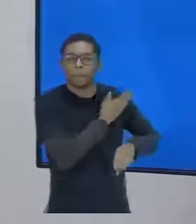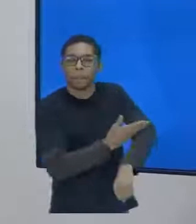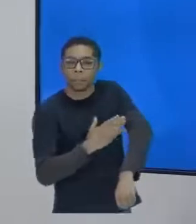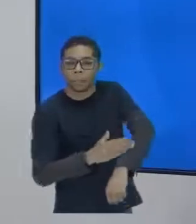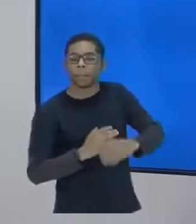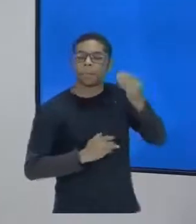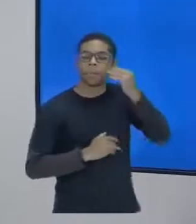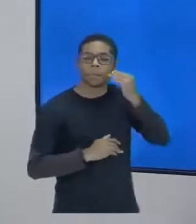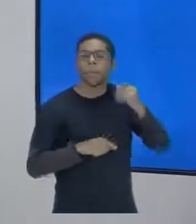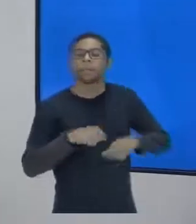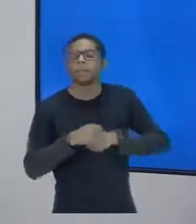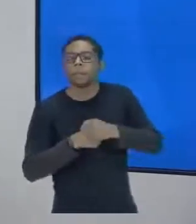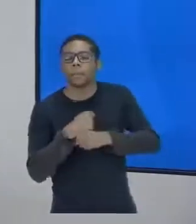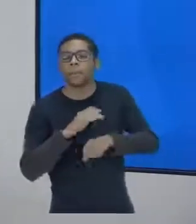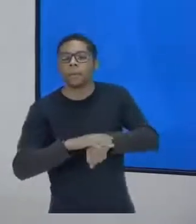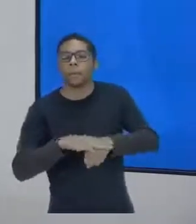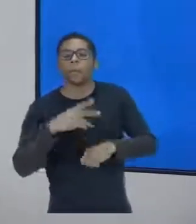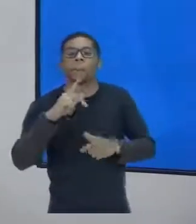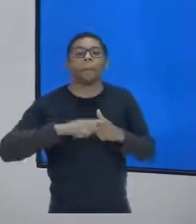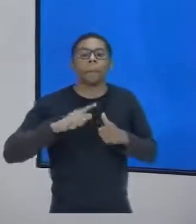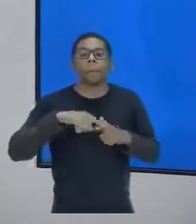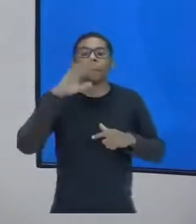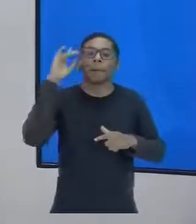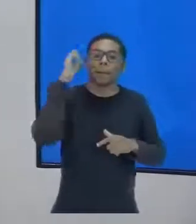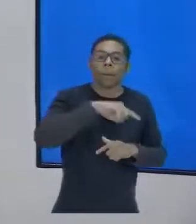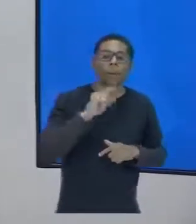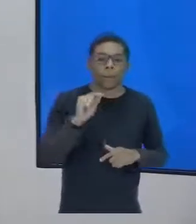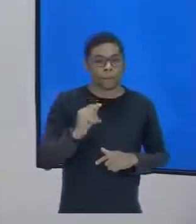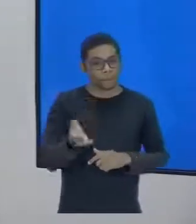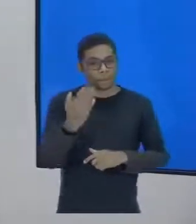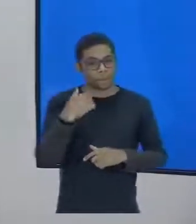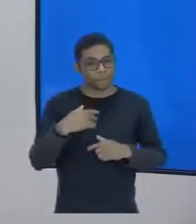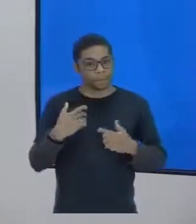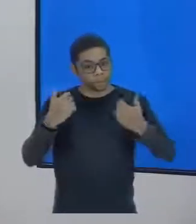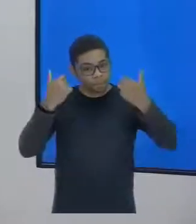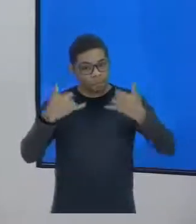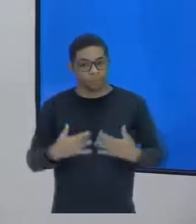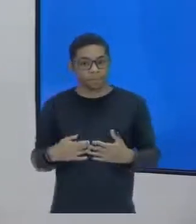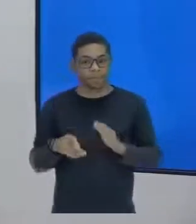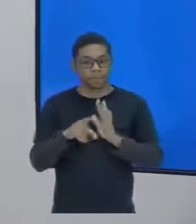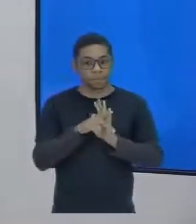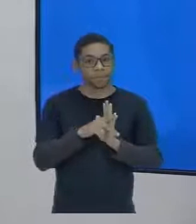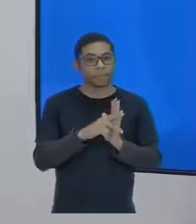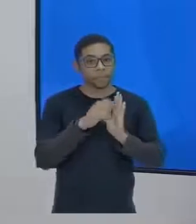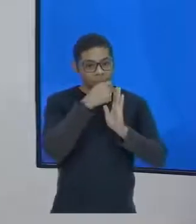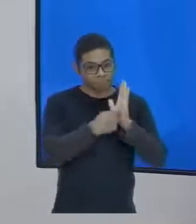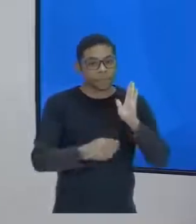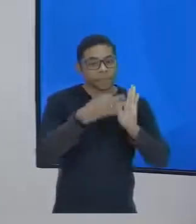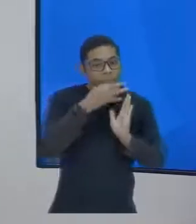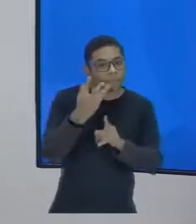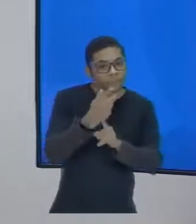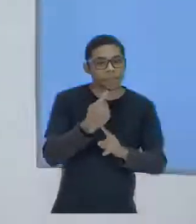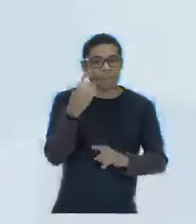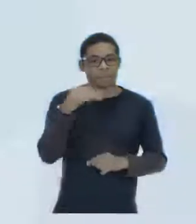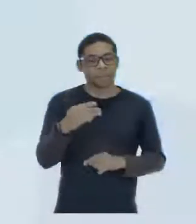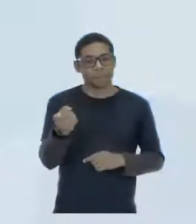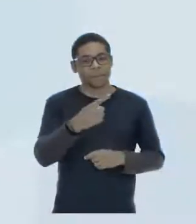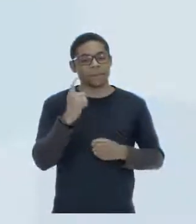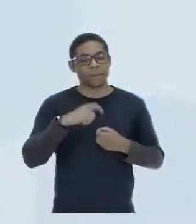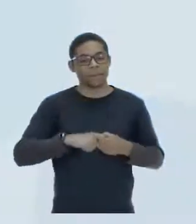testando? Ou seja, quais os seus problemas? Abra seu coração conosco em relação a dissertativo argumentativo. 1 minuto, a gente já volta.